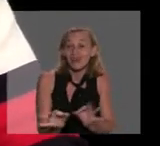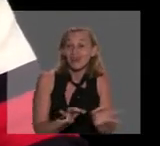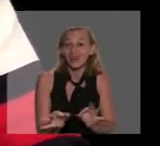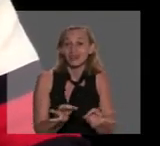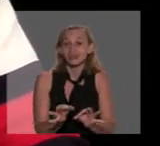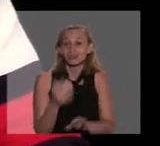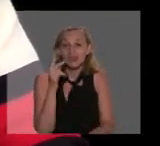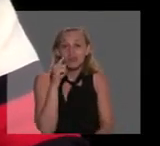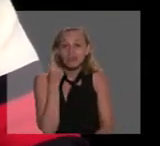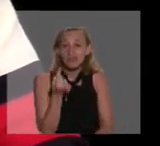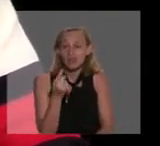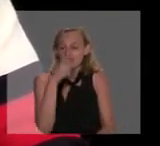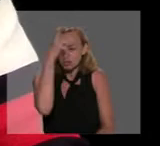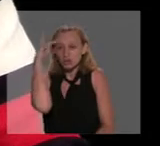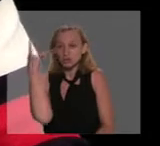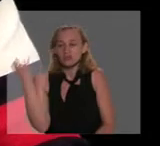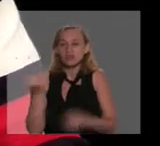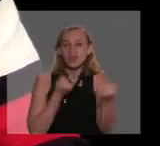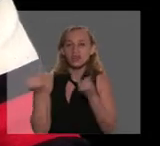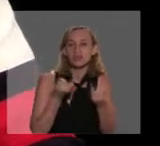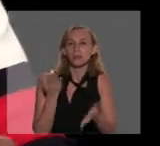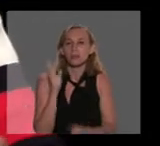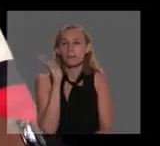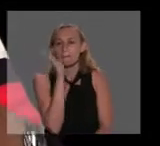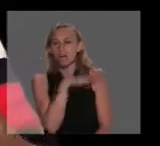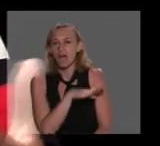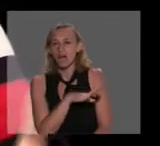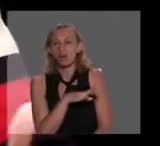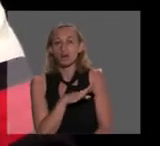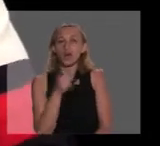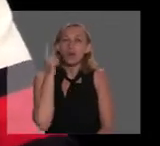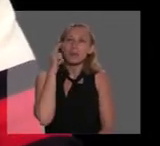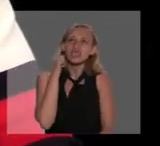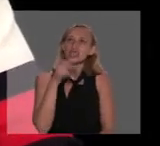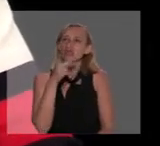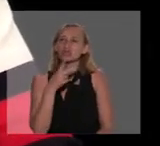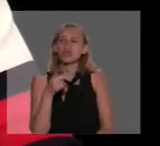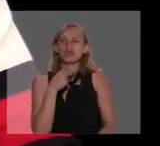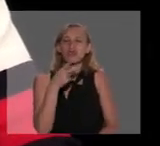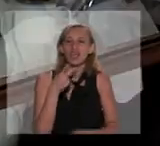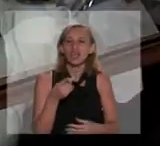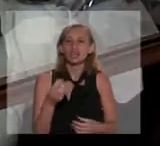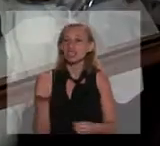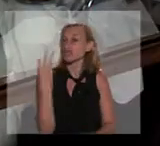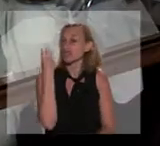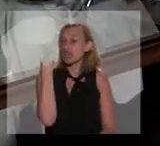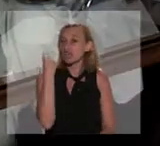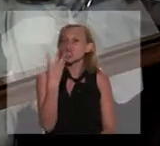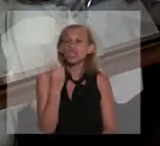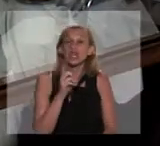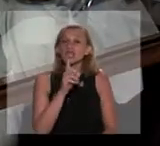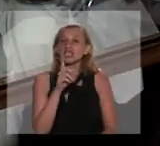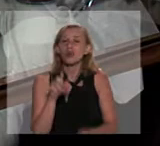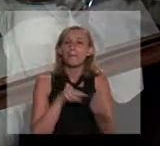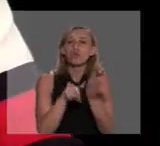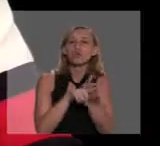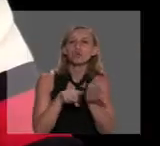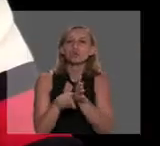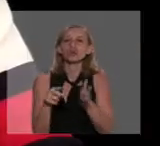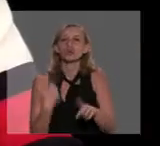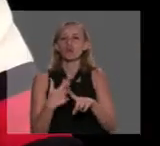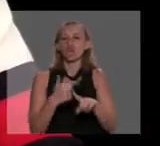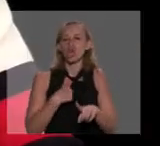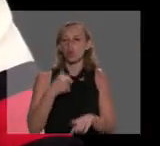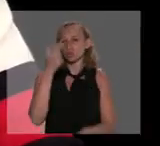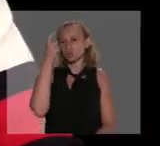estava preparado para os comentários, eu pensei que as pessoas iam comentar sobre a viagem, mas as pessoas estavam fazendo